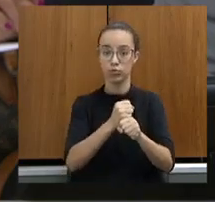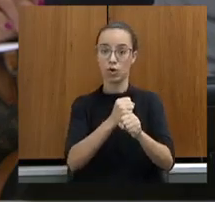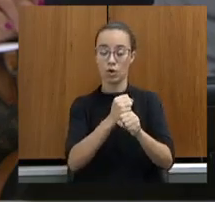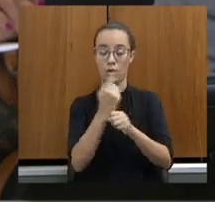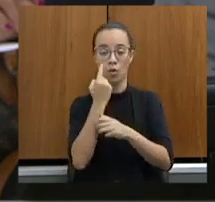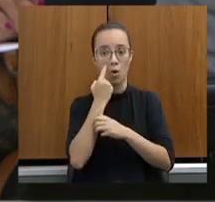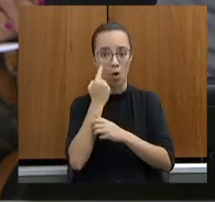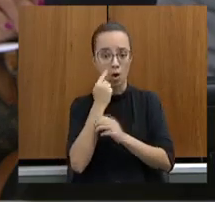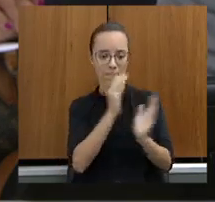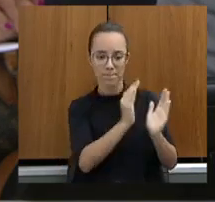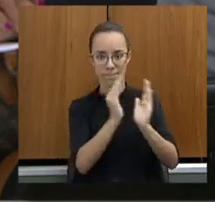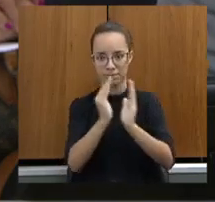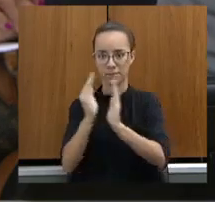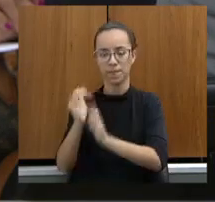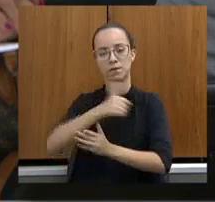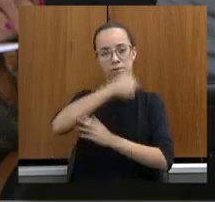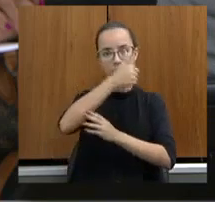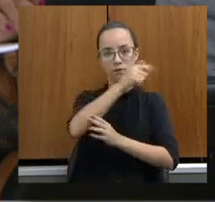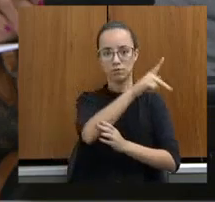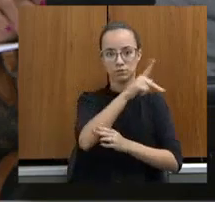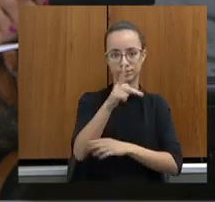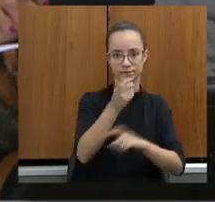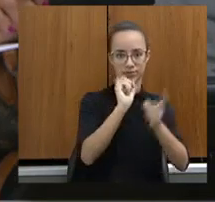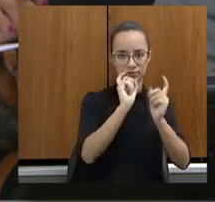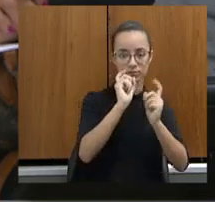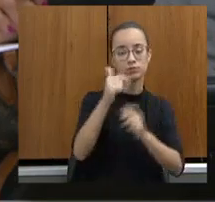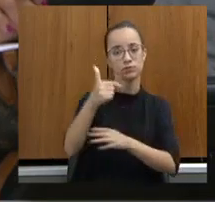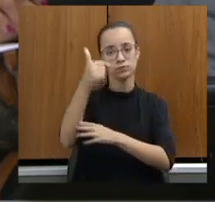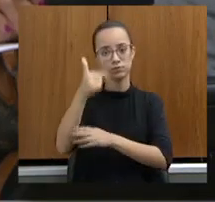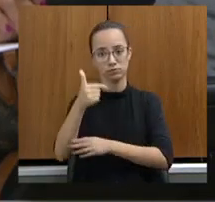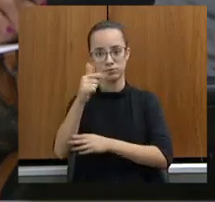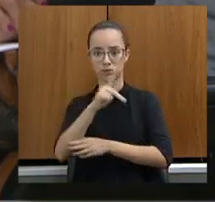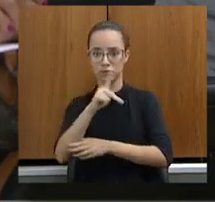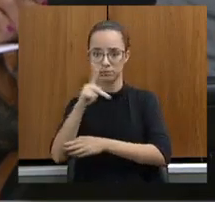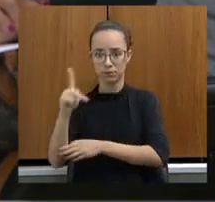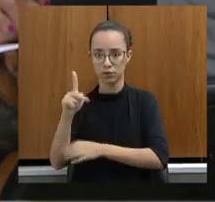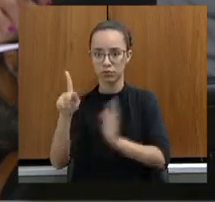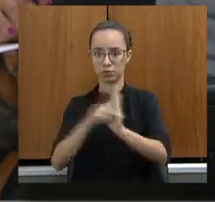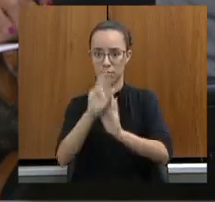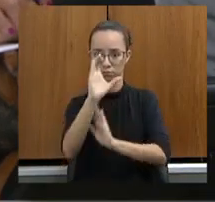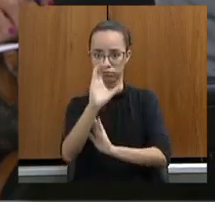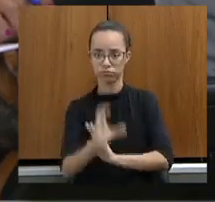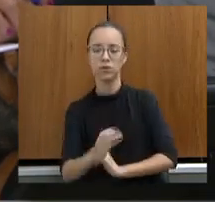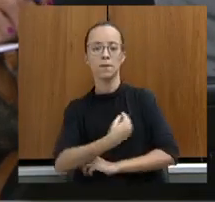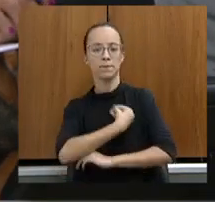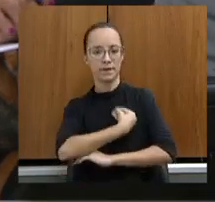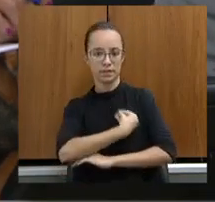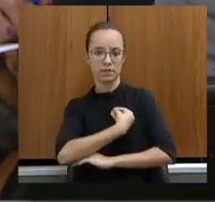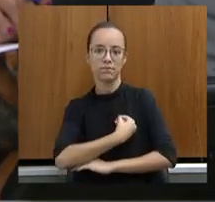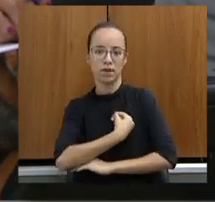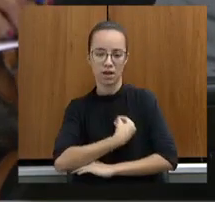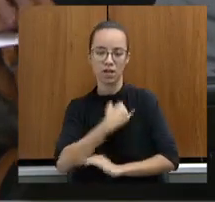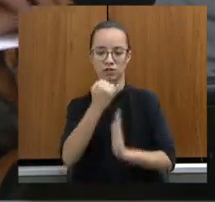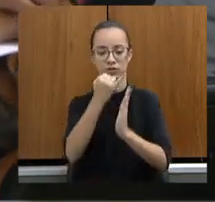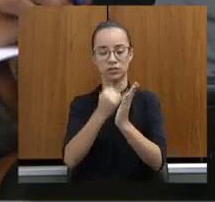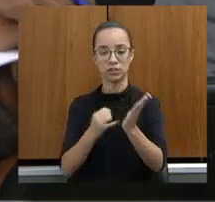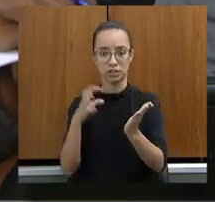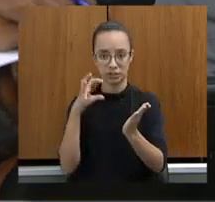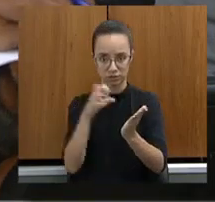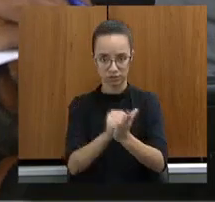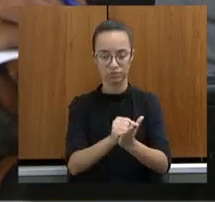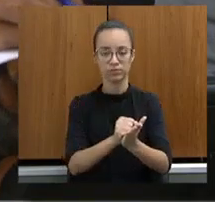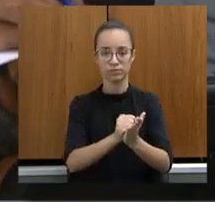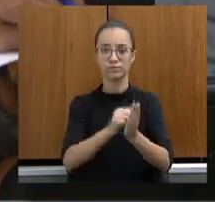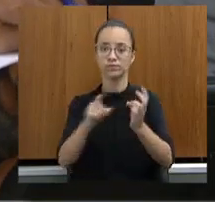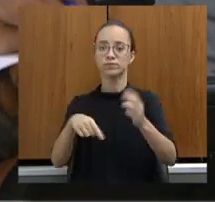ordem primeiro presidente da reunião segundo presidentes das comissões participantes por ordem de inscrição